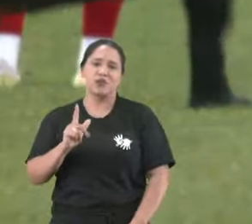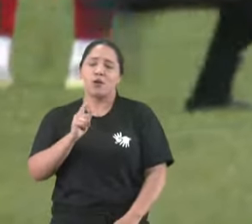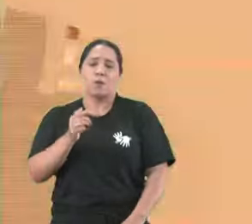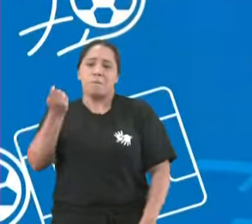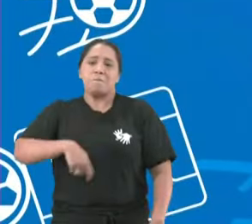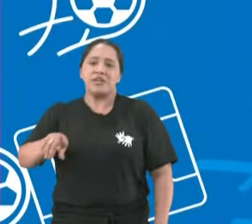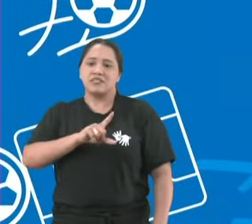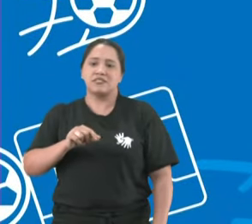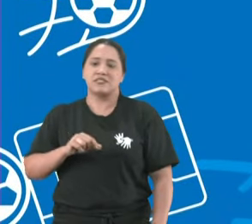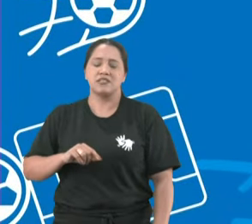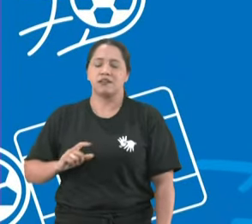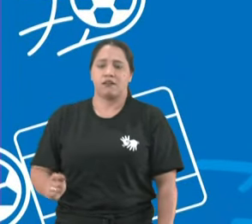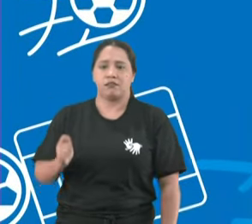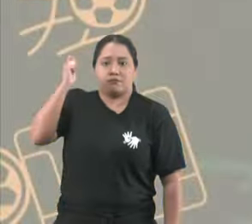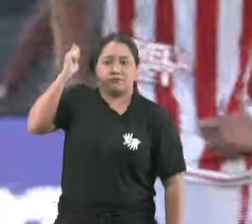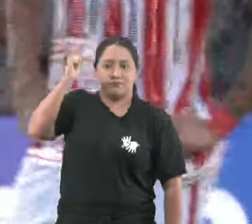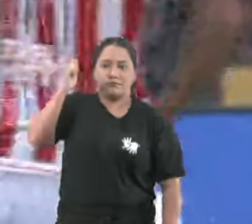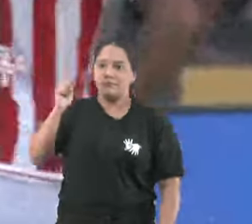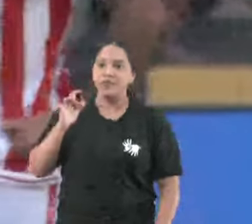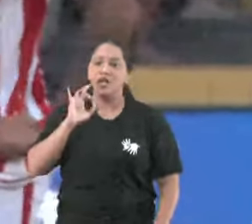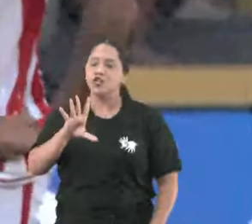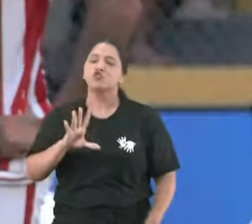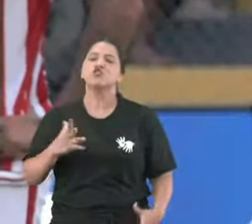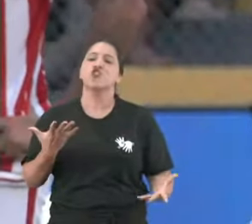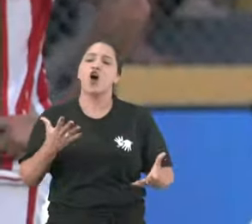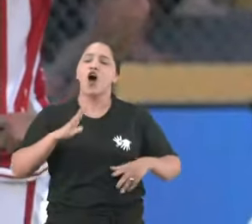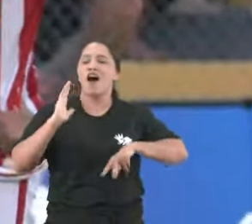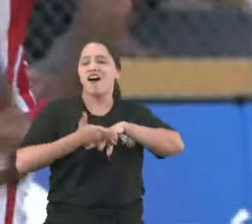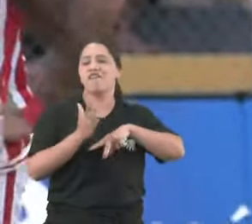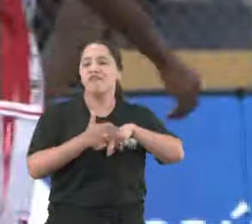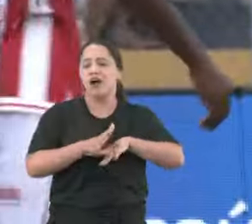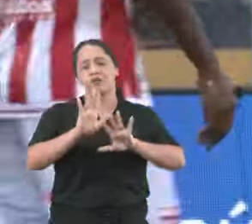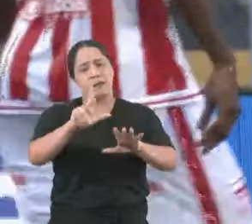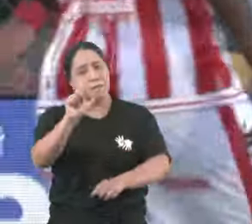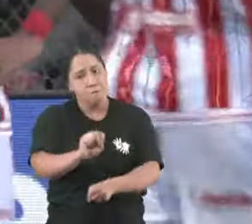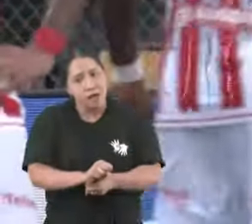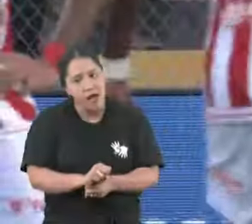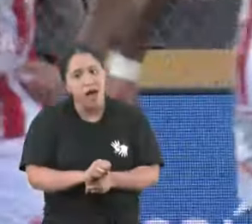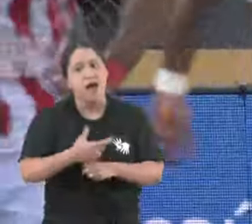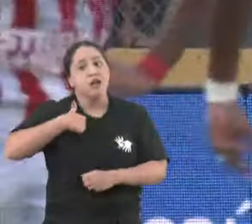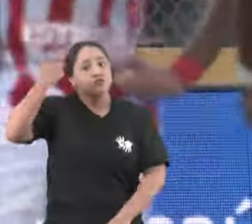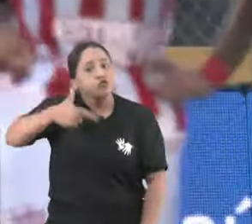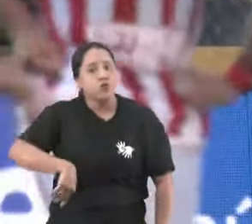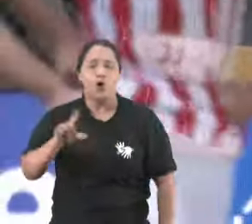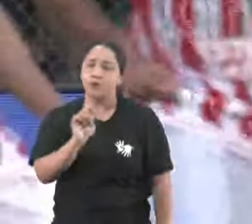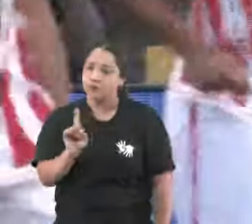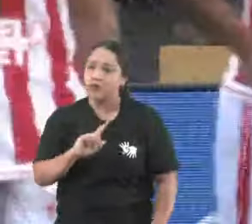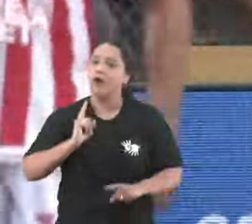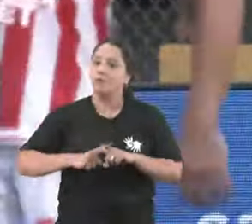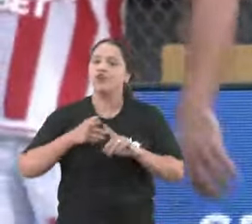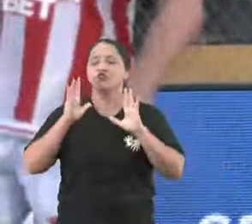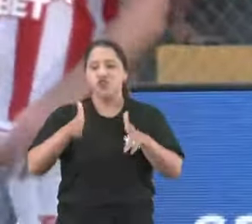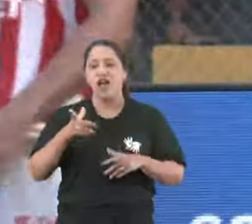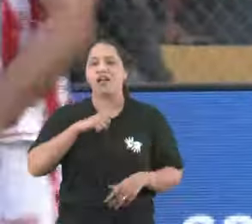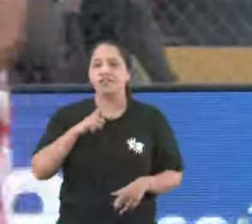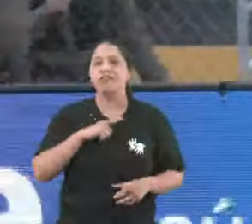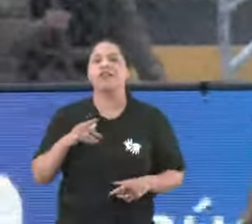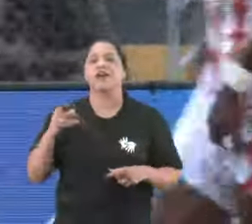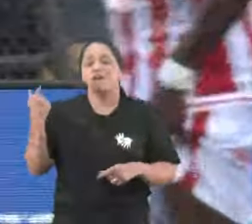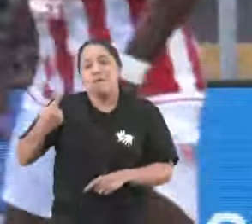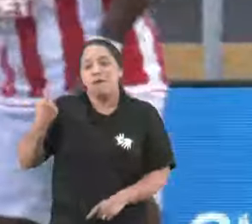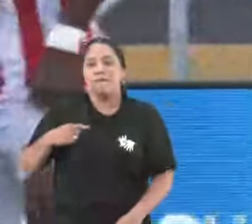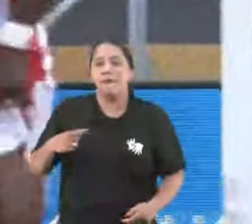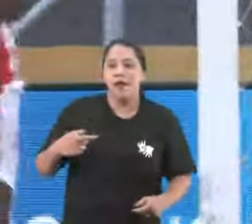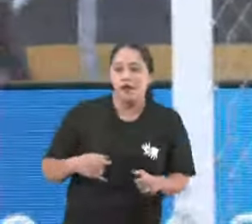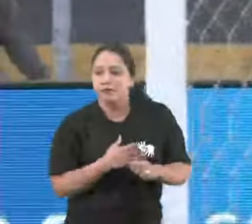cartão. É apenas uma falta tática para você paralisar o lance, já que já houve o primeiro drible e quando há o drible,